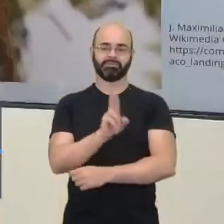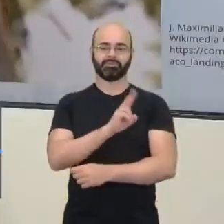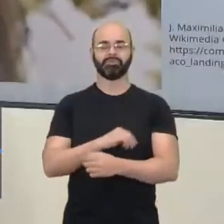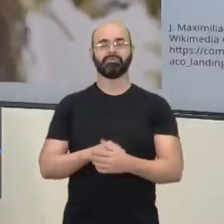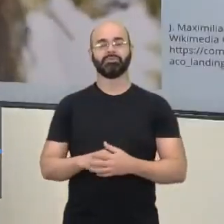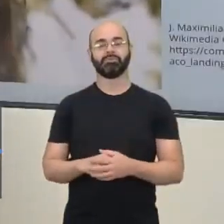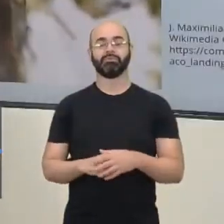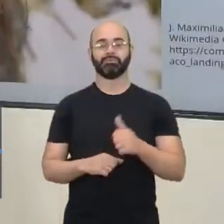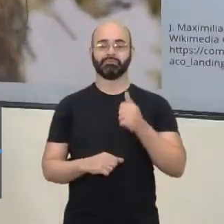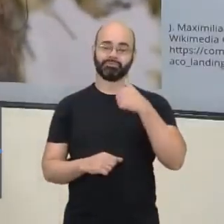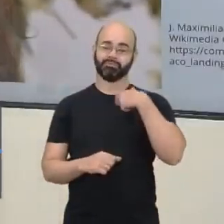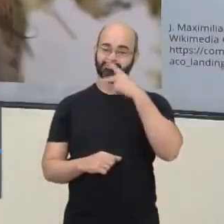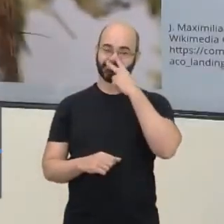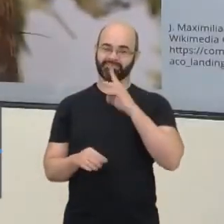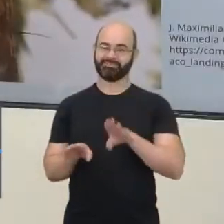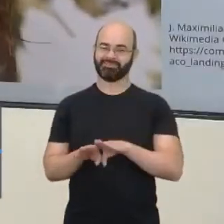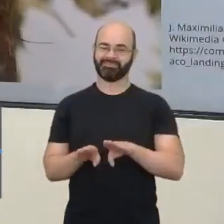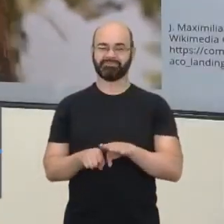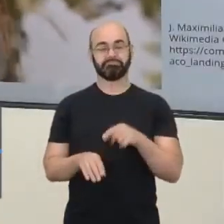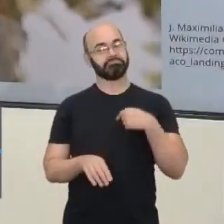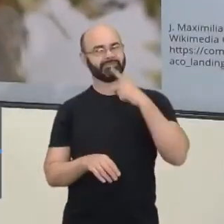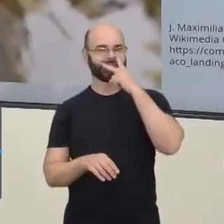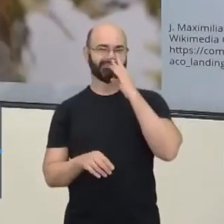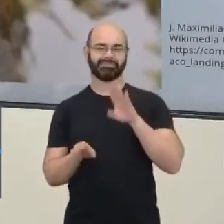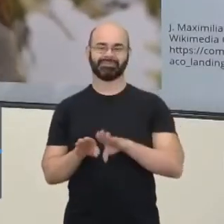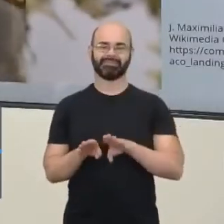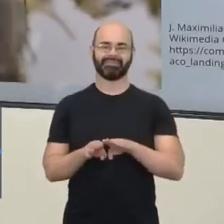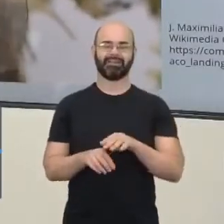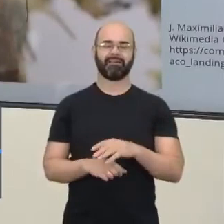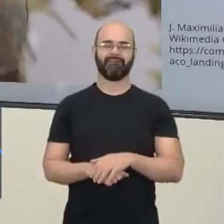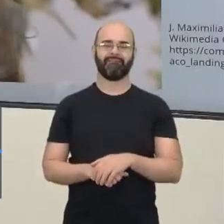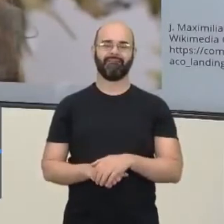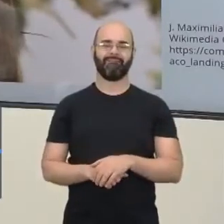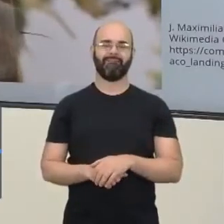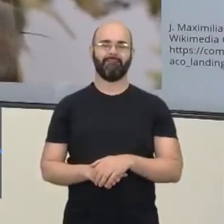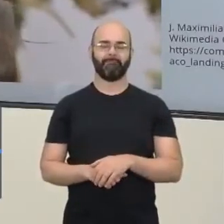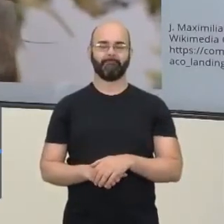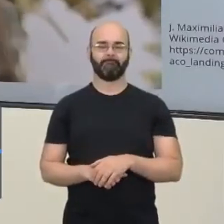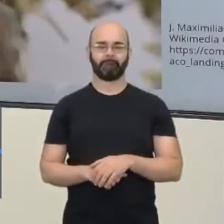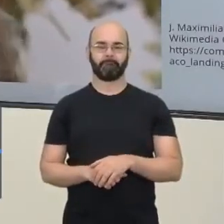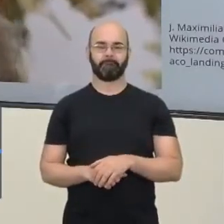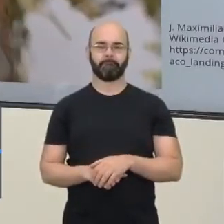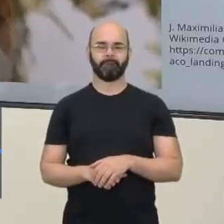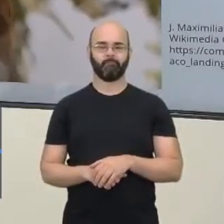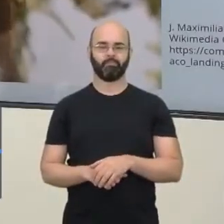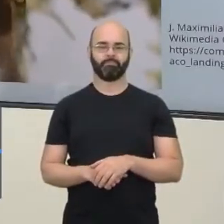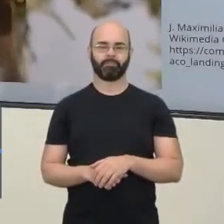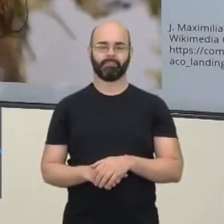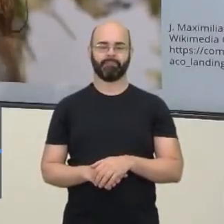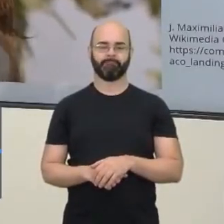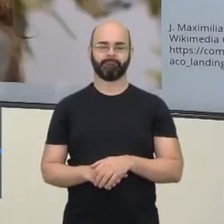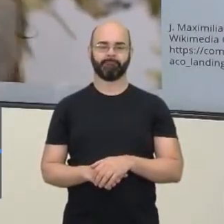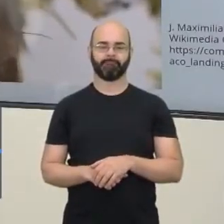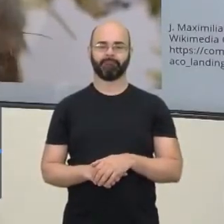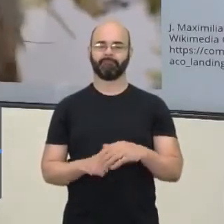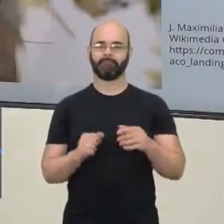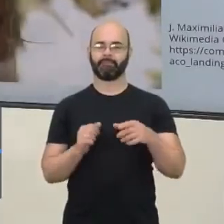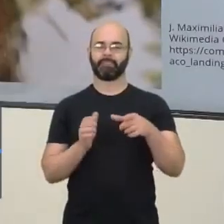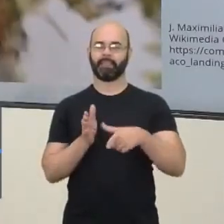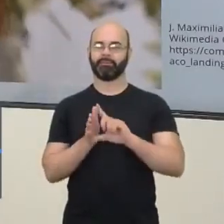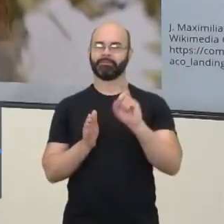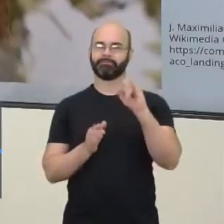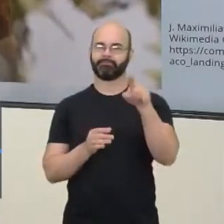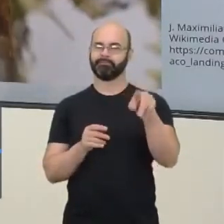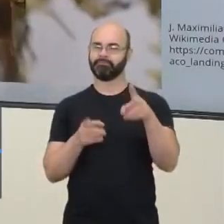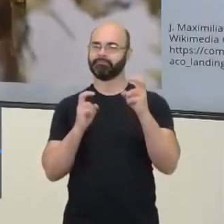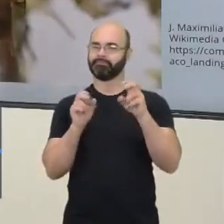músculos, oba, eu acho também. Eu acho também. Gente, olha assim, então, ó, Quem já captou aí, a ideia era a gente lembrar de